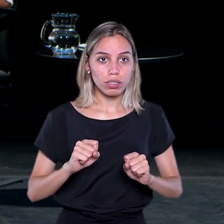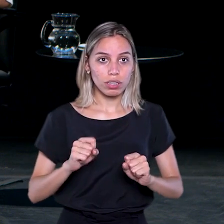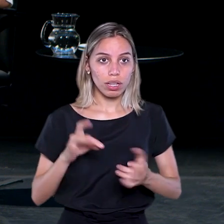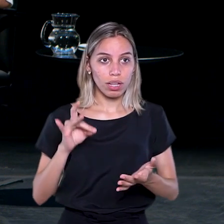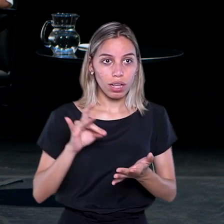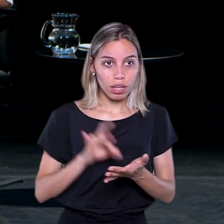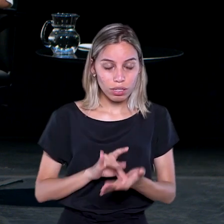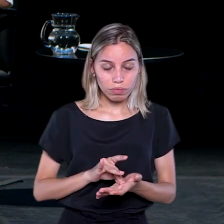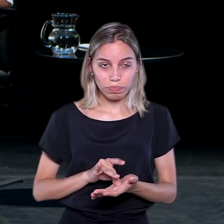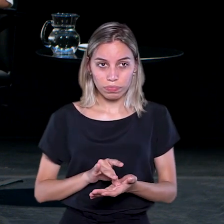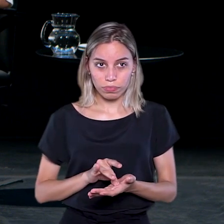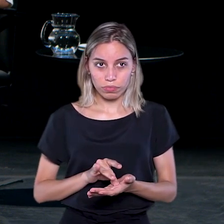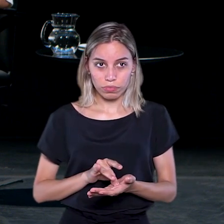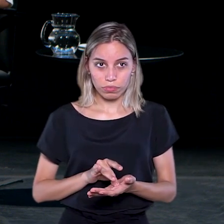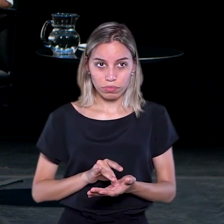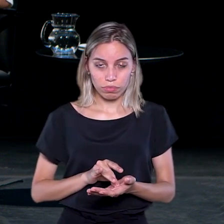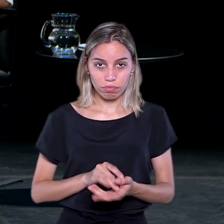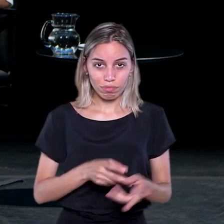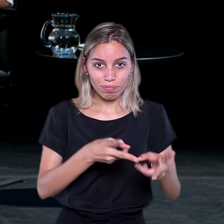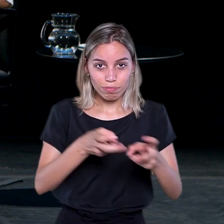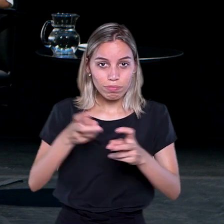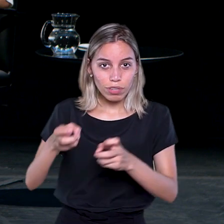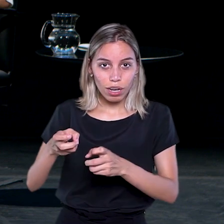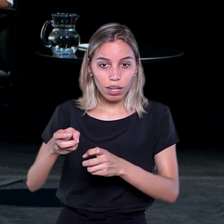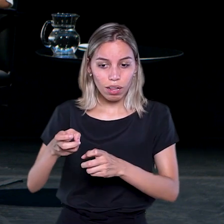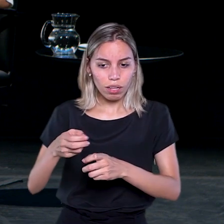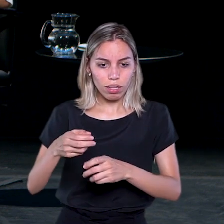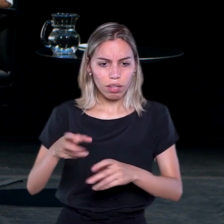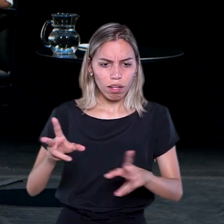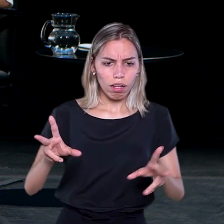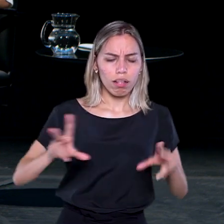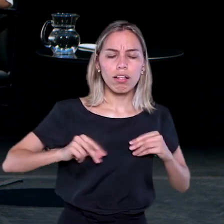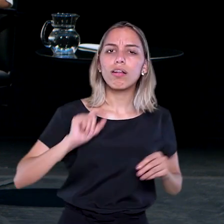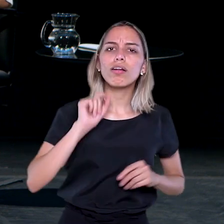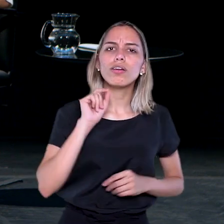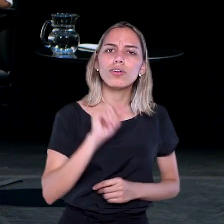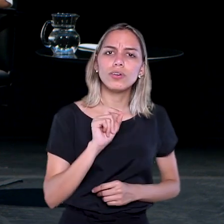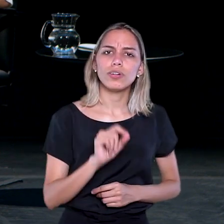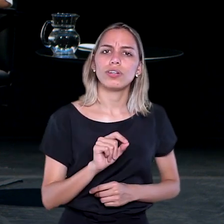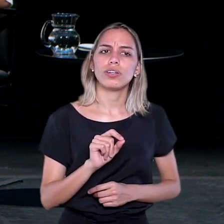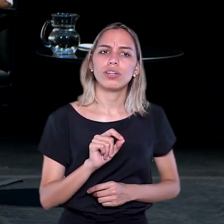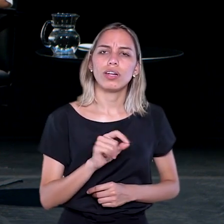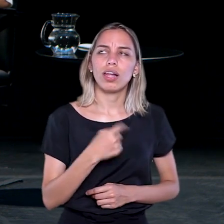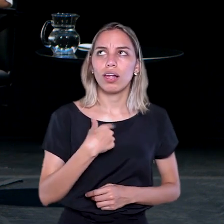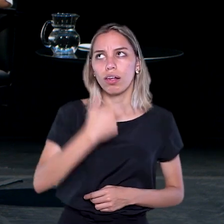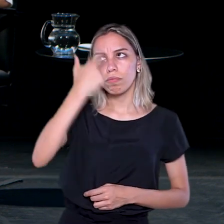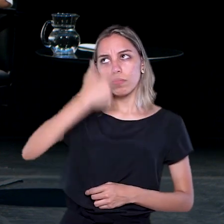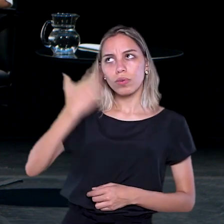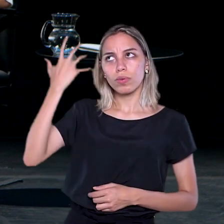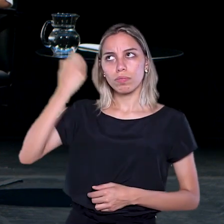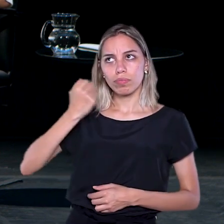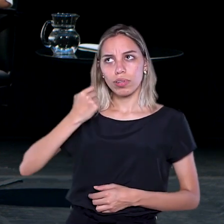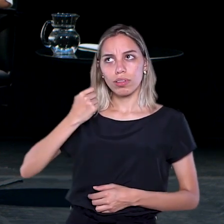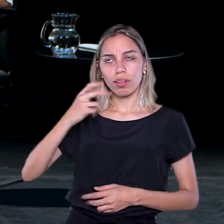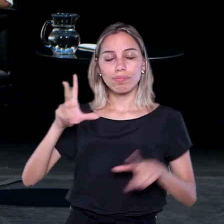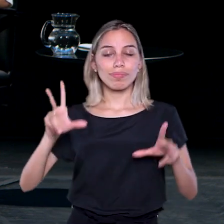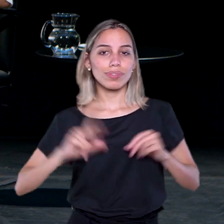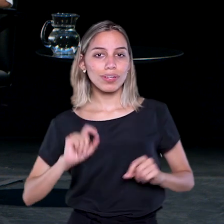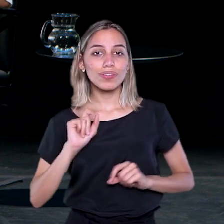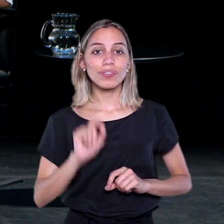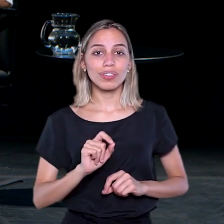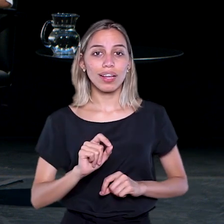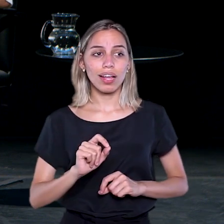exercitar esse antirracismo. O primeiro é reconhecer os seus privilégios. Reconhecer o privilégio da sua branquitude. Não é uma